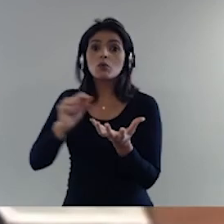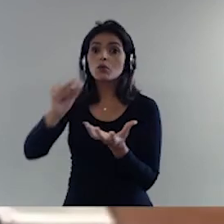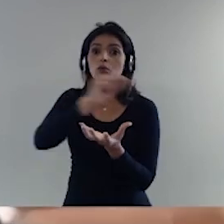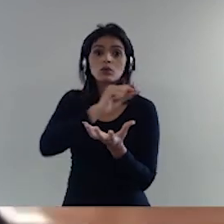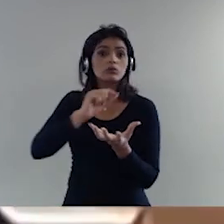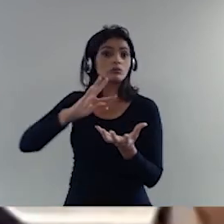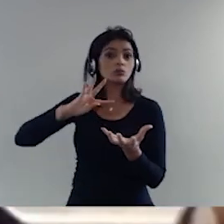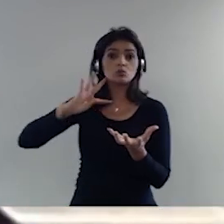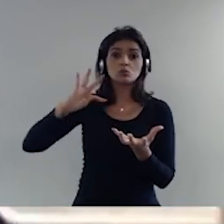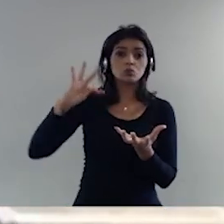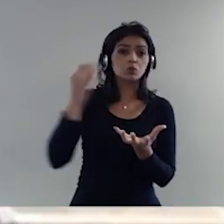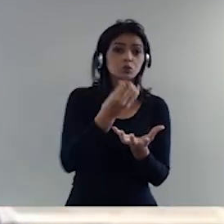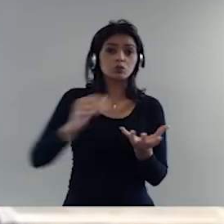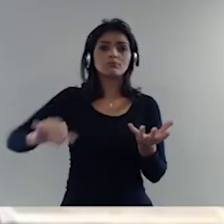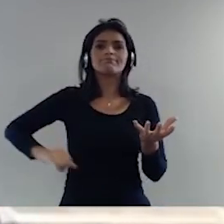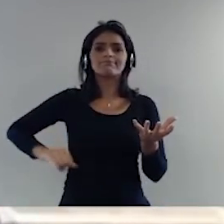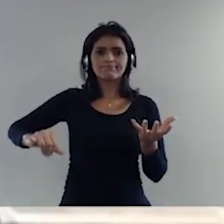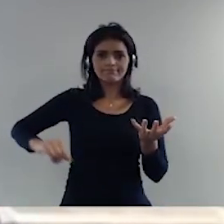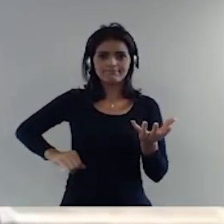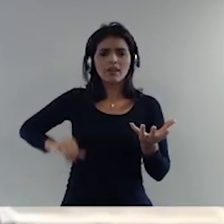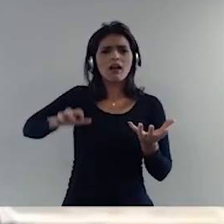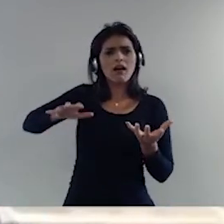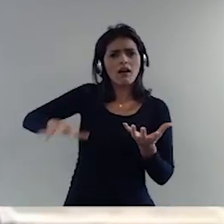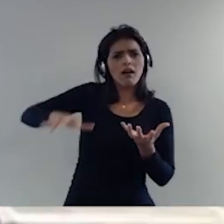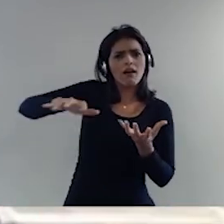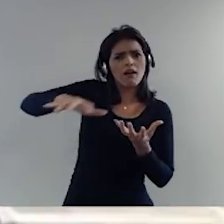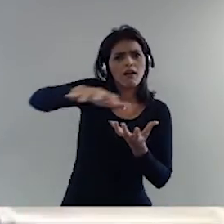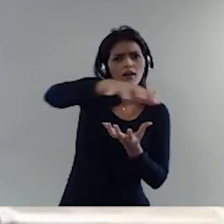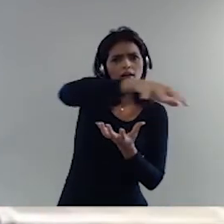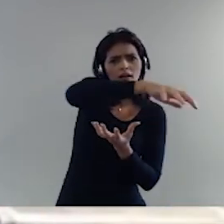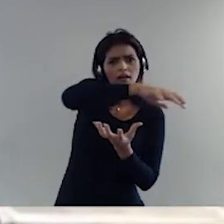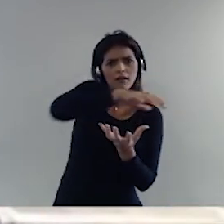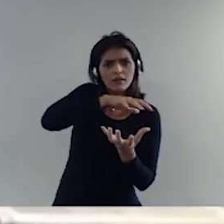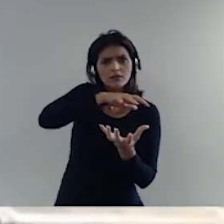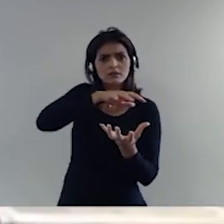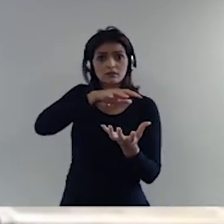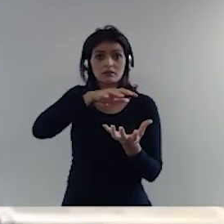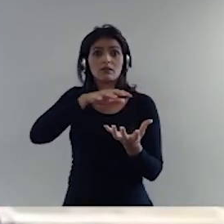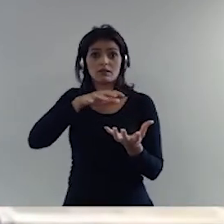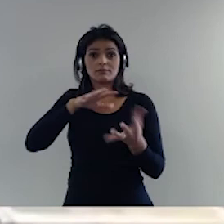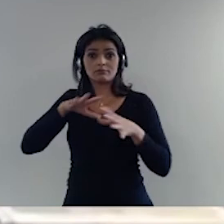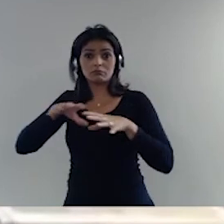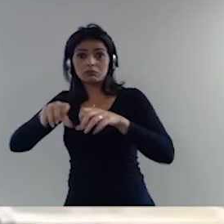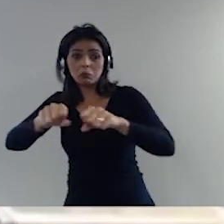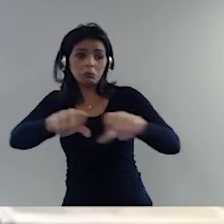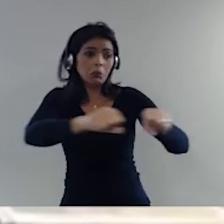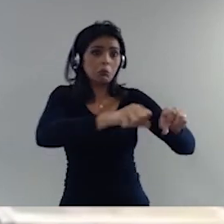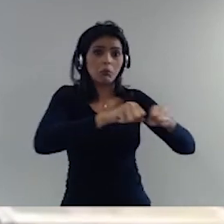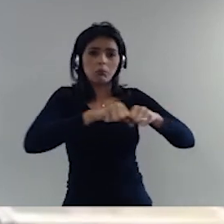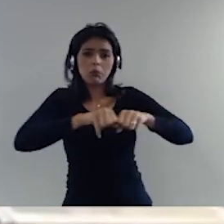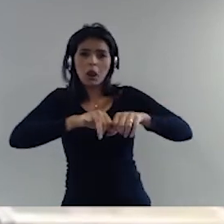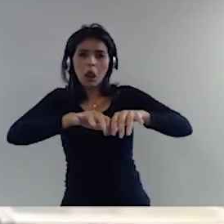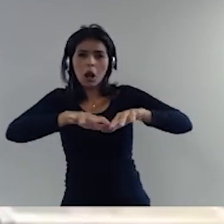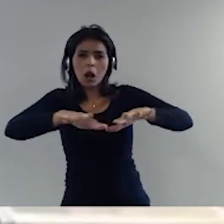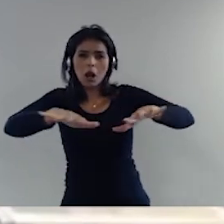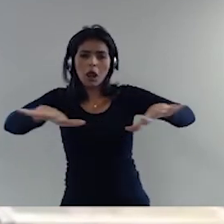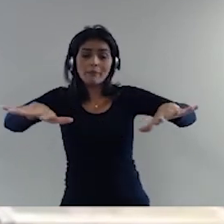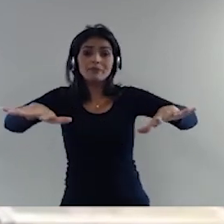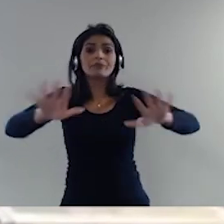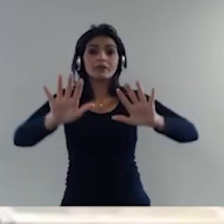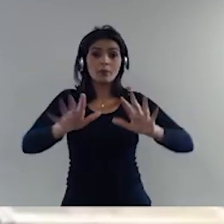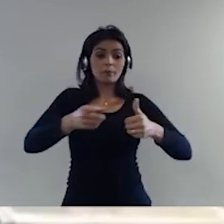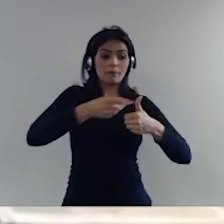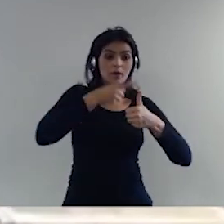em múltiplas áreas da atuação humana. A primeira dimensão que